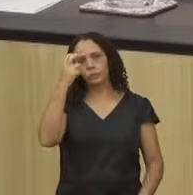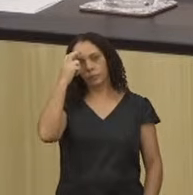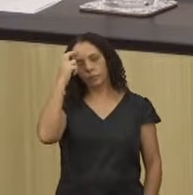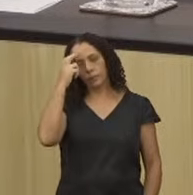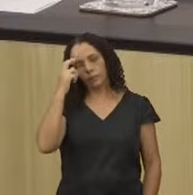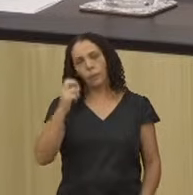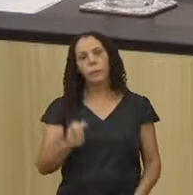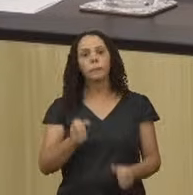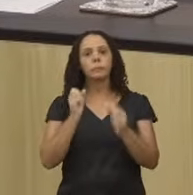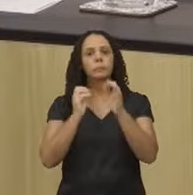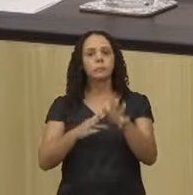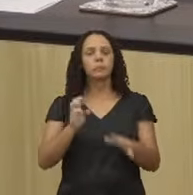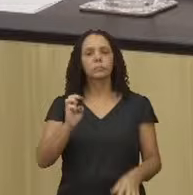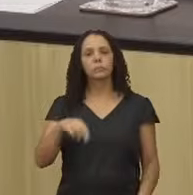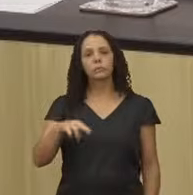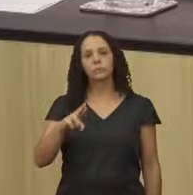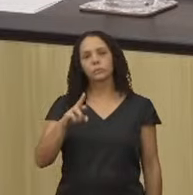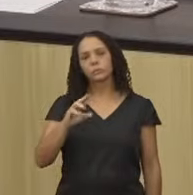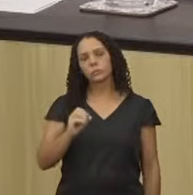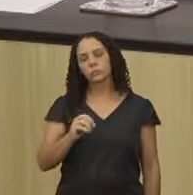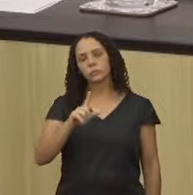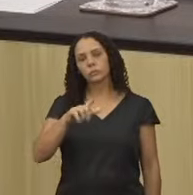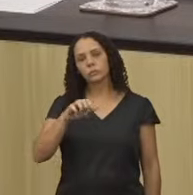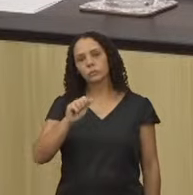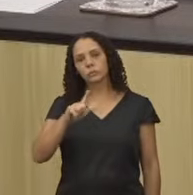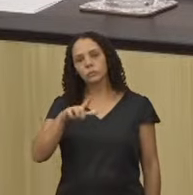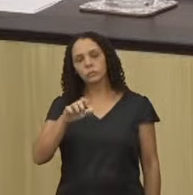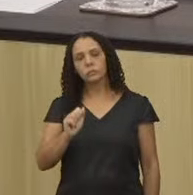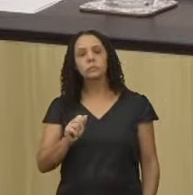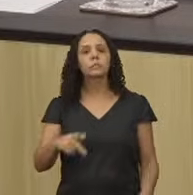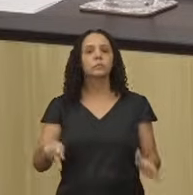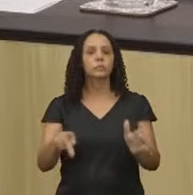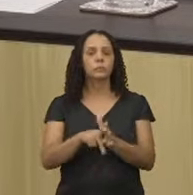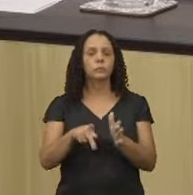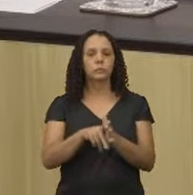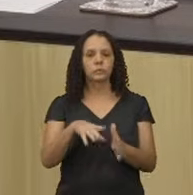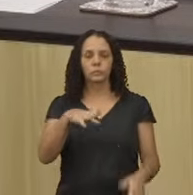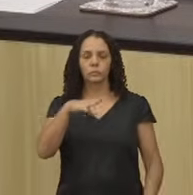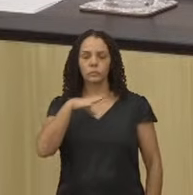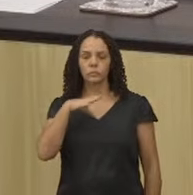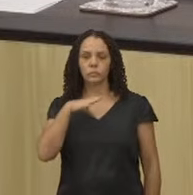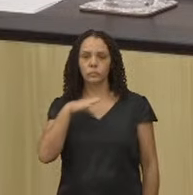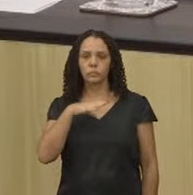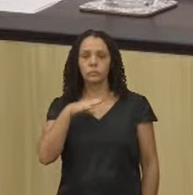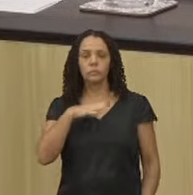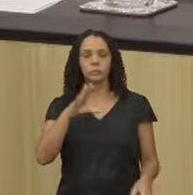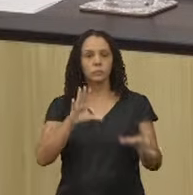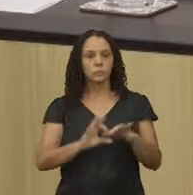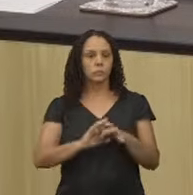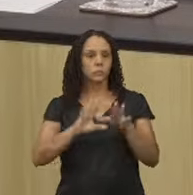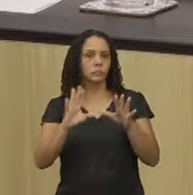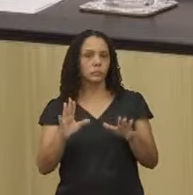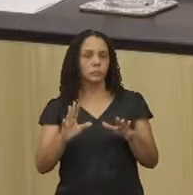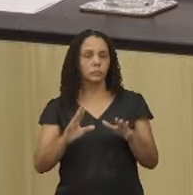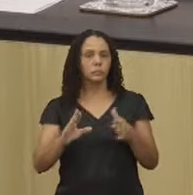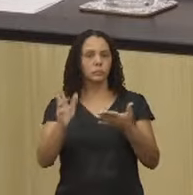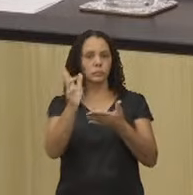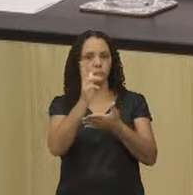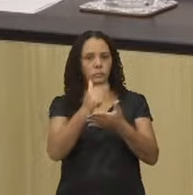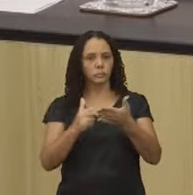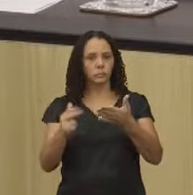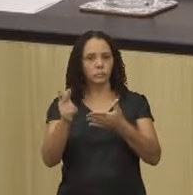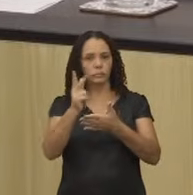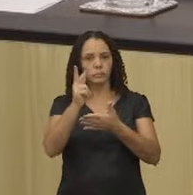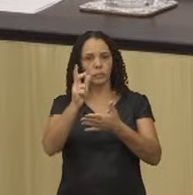Legal. Declara o grafite e o muralismo como patrimônio cultural do município de Jacareí. Fixa permissões para a pintura de